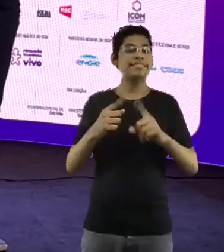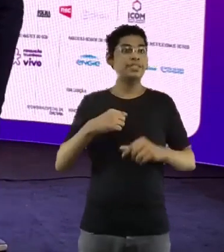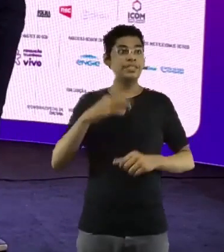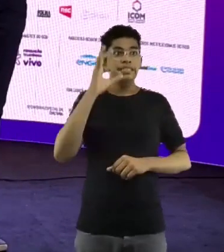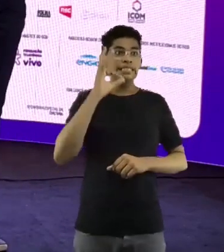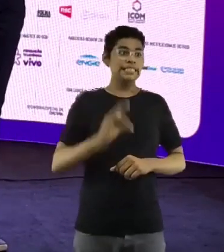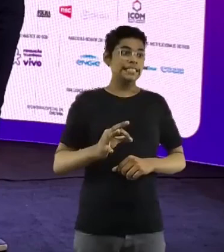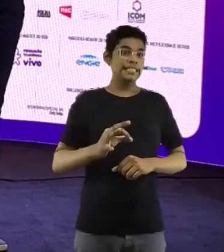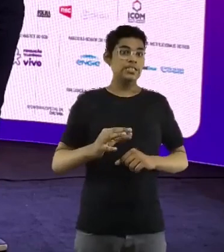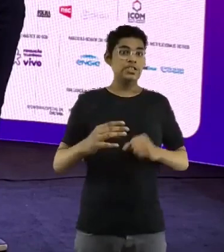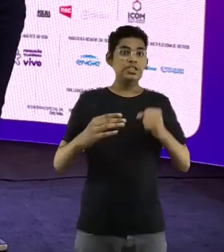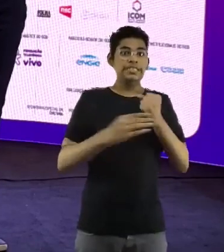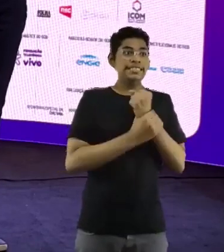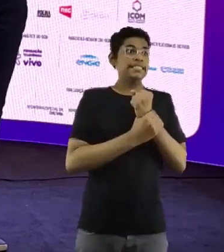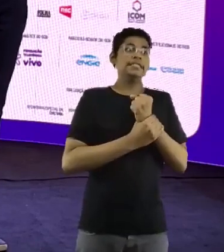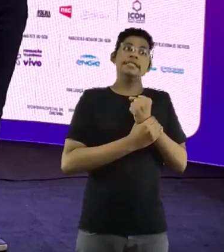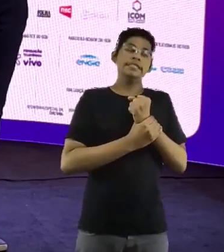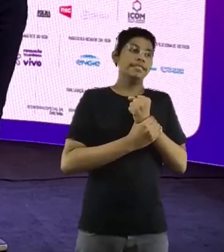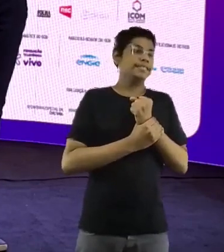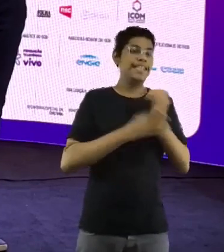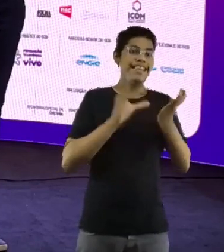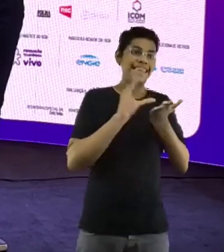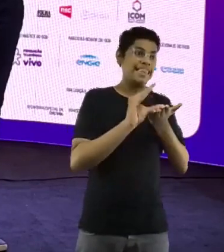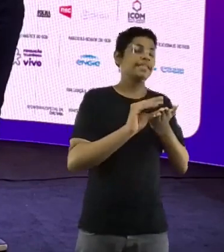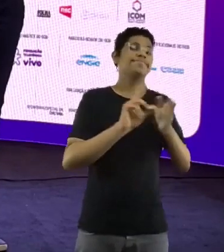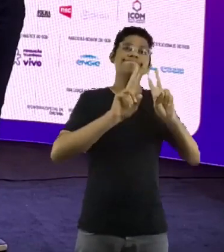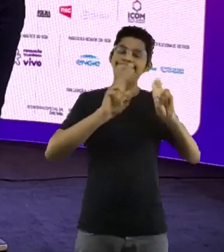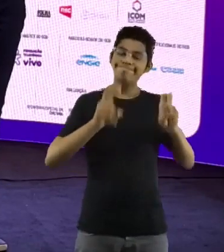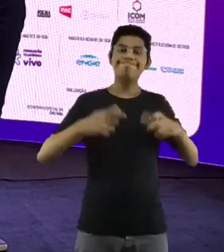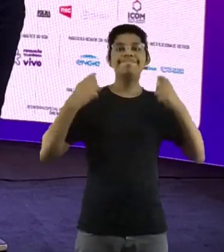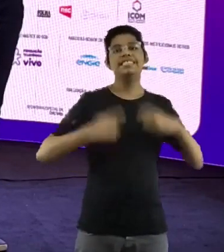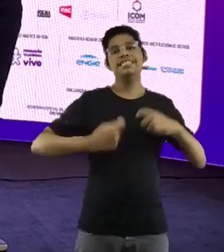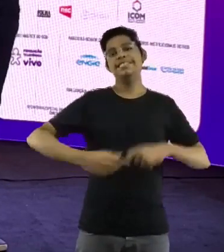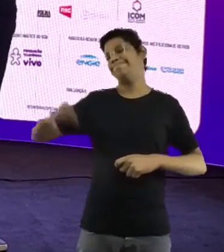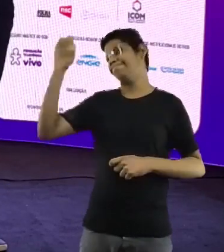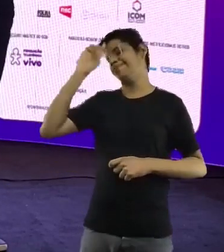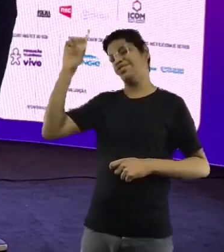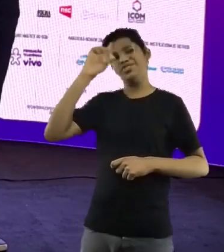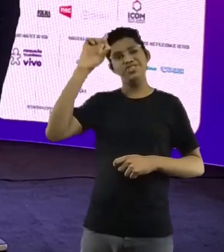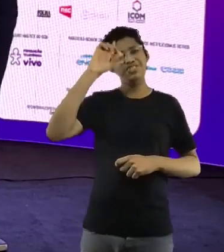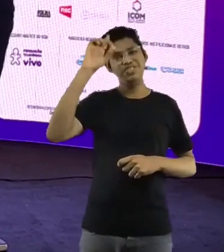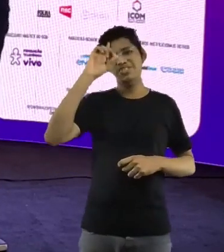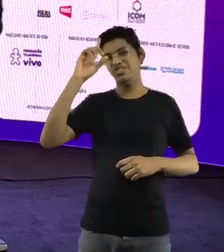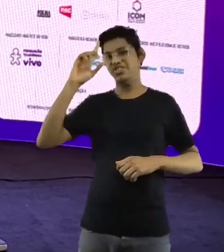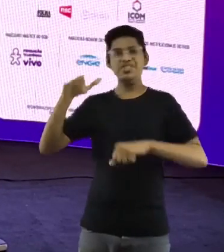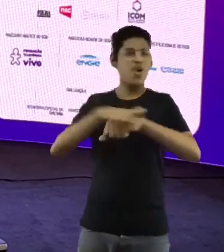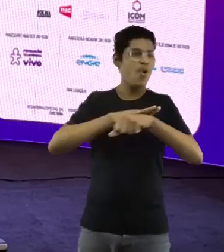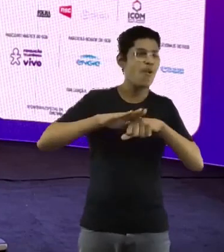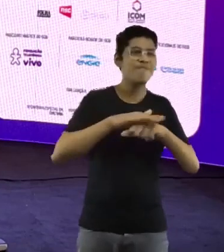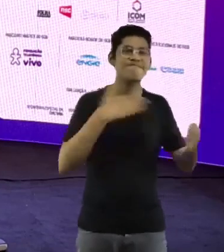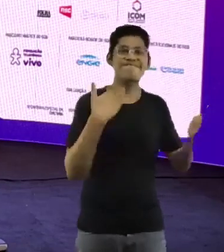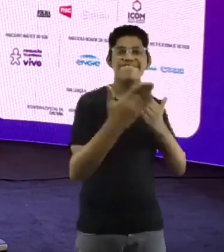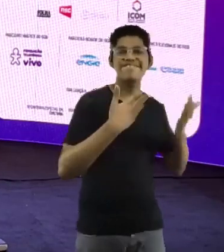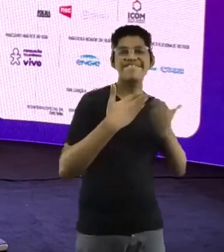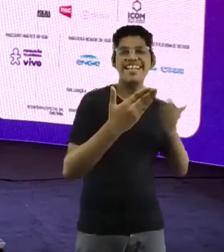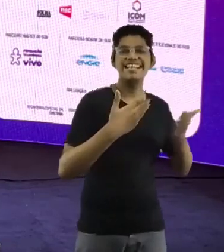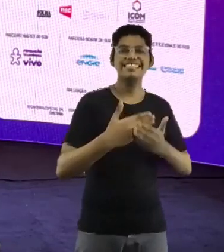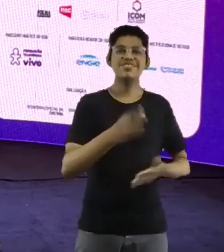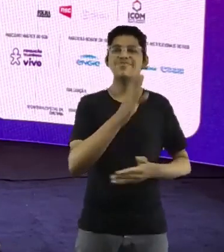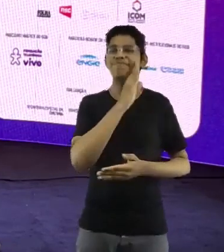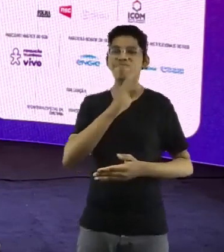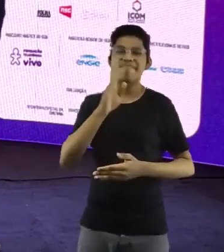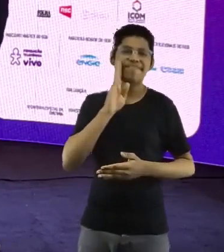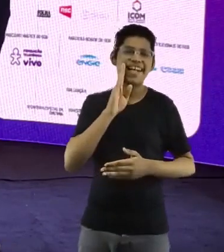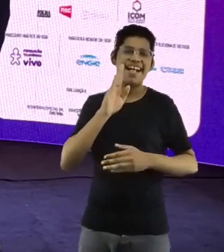dados deve ser sim um assunto do dia a dia e assunto de mesa de bar, de conversa com a mãe, conversa com a